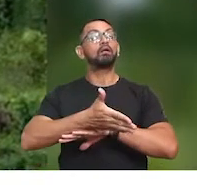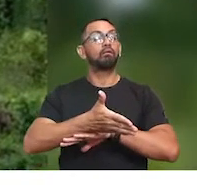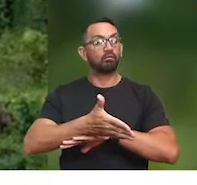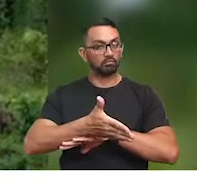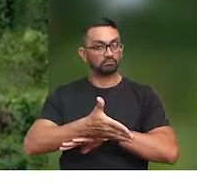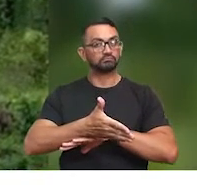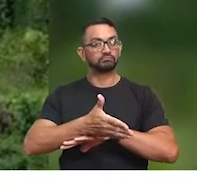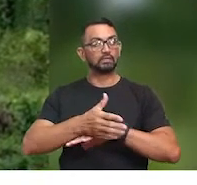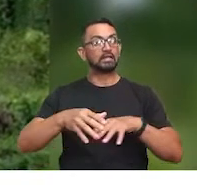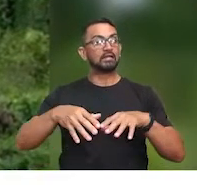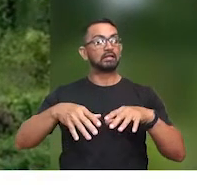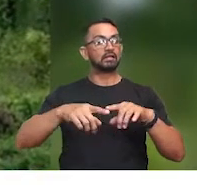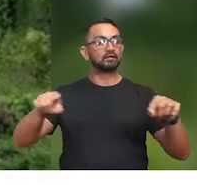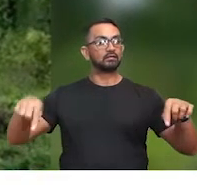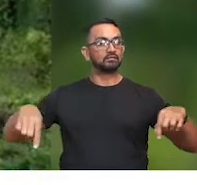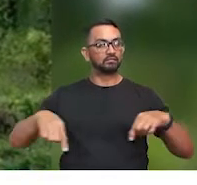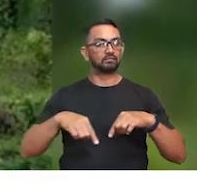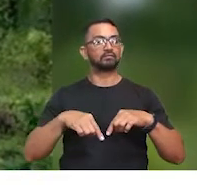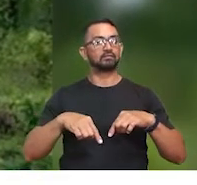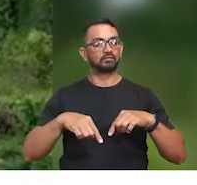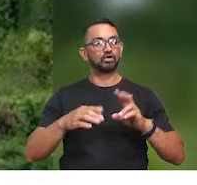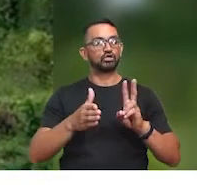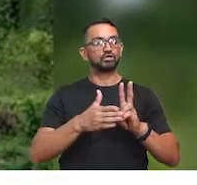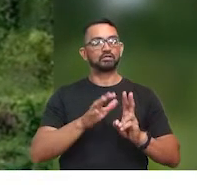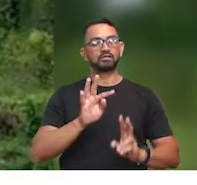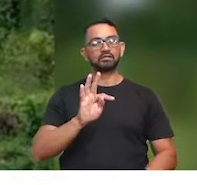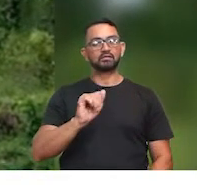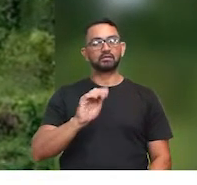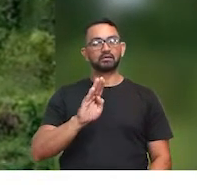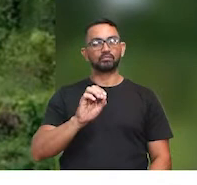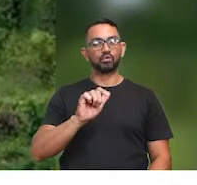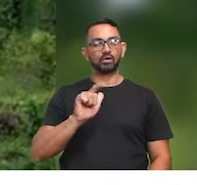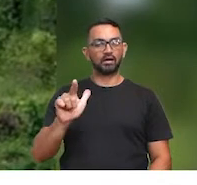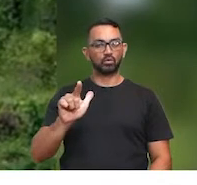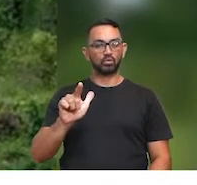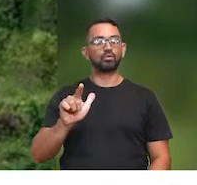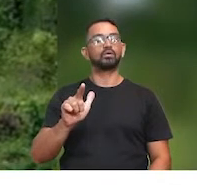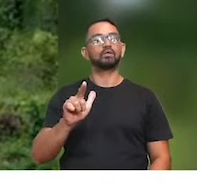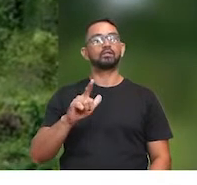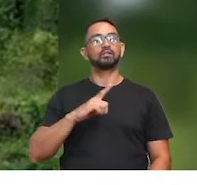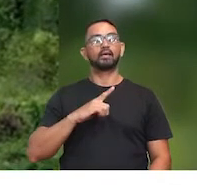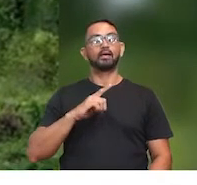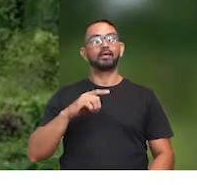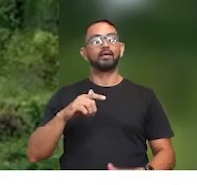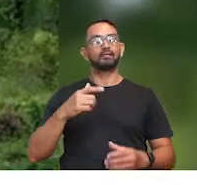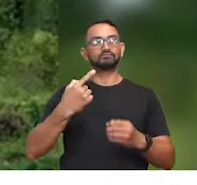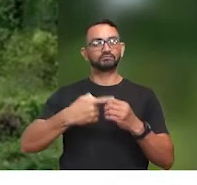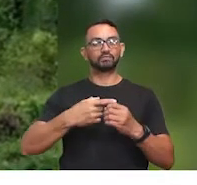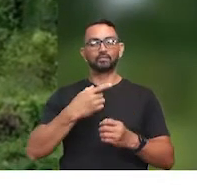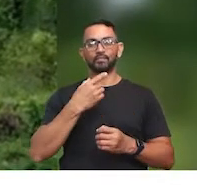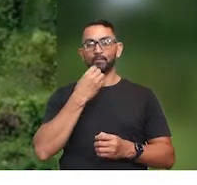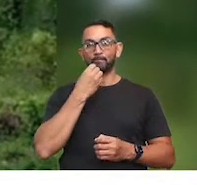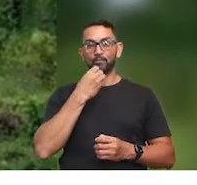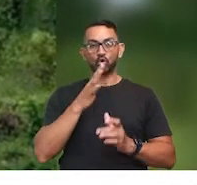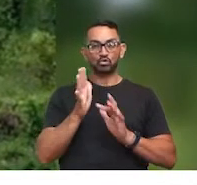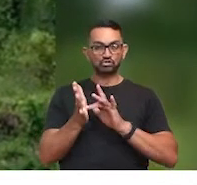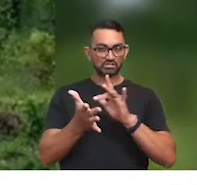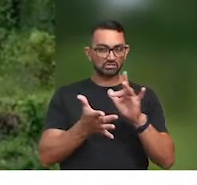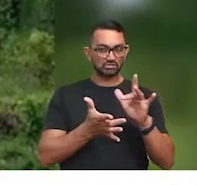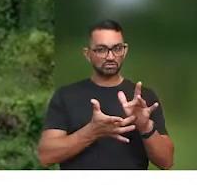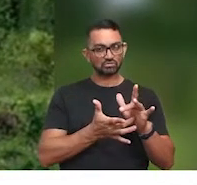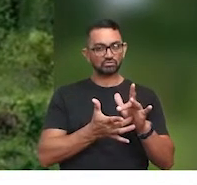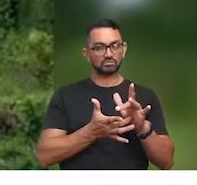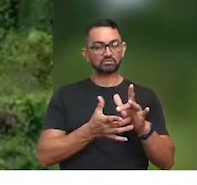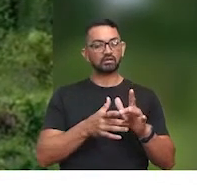foram até o local na terra indígena de Tabocal fica ali em Bom Jesus próximo ao Rio Pindaré o